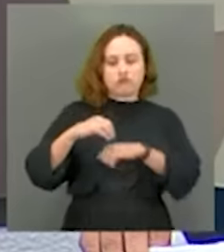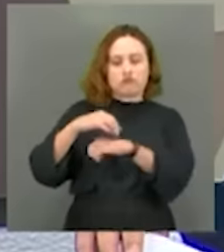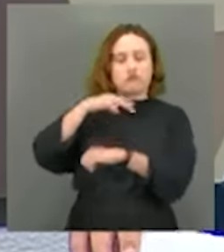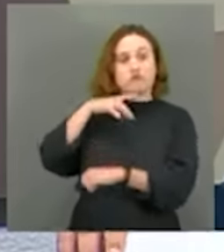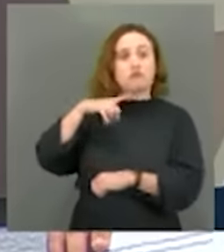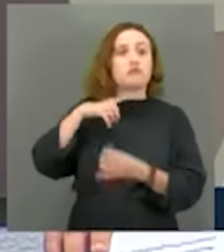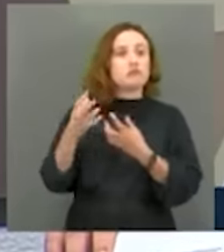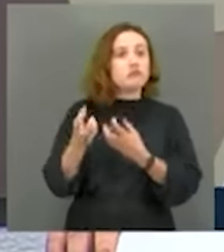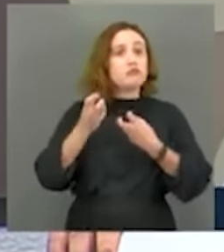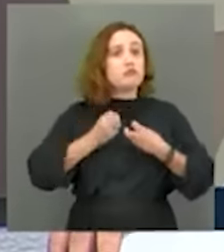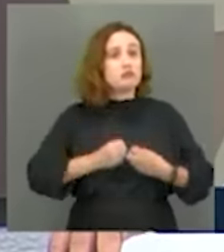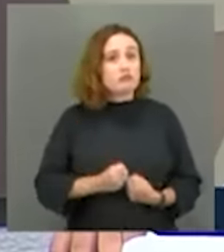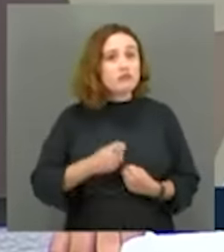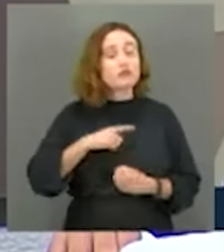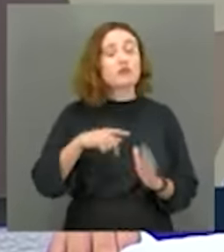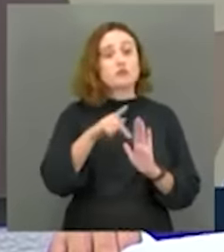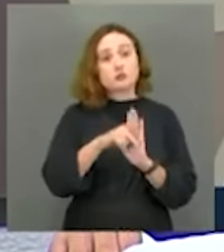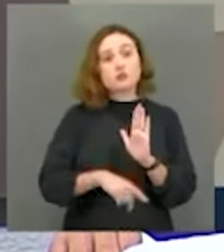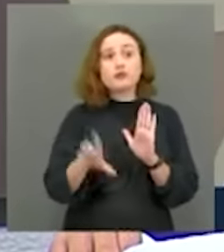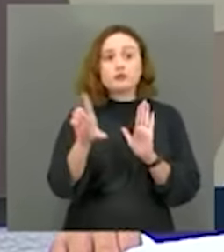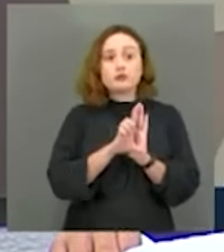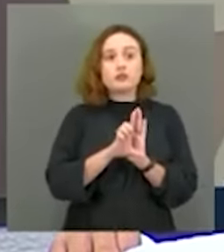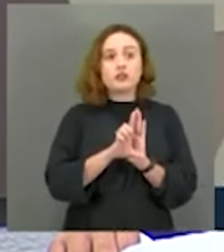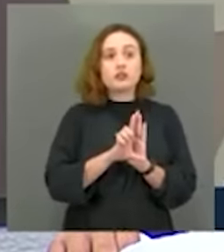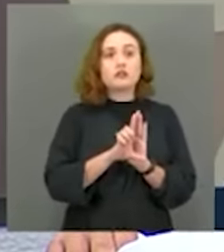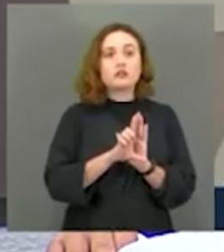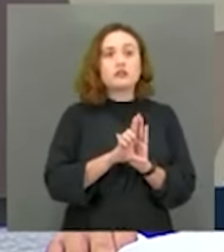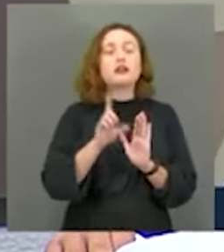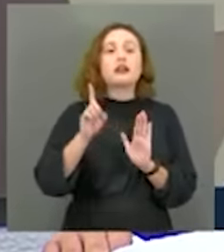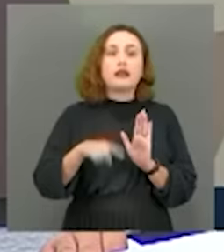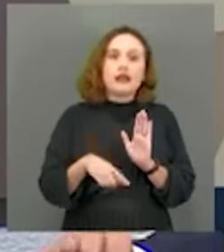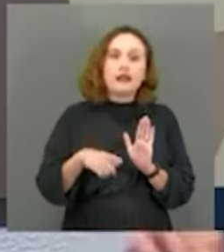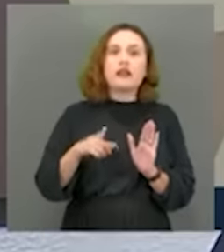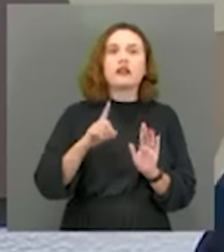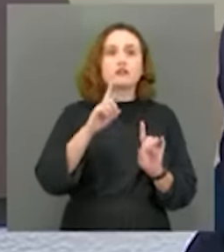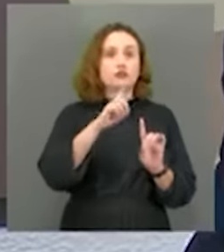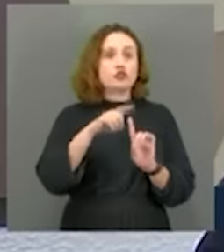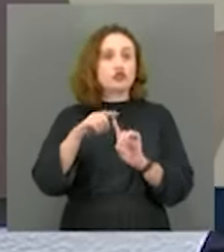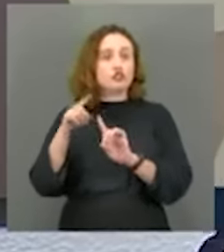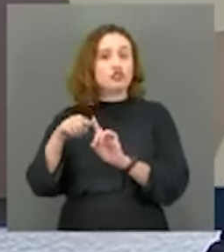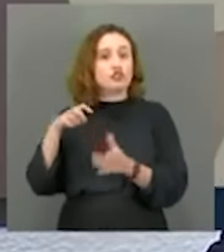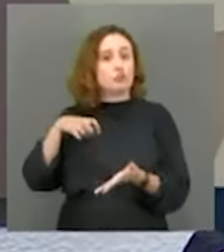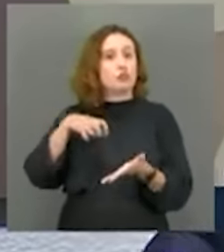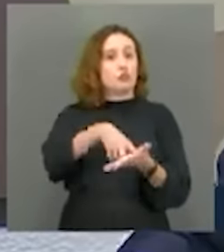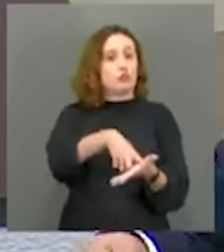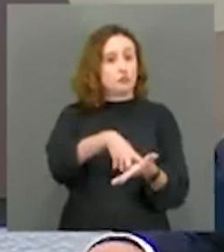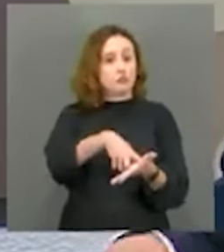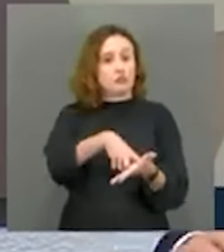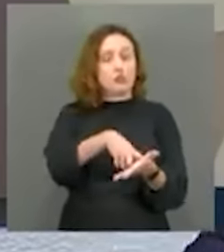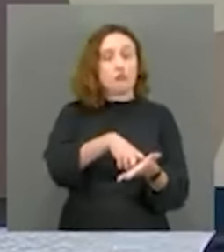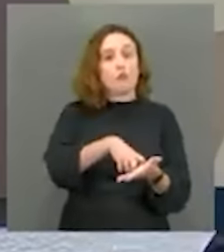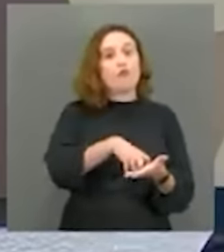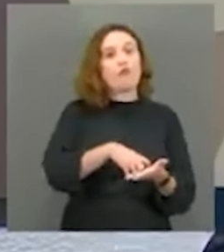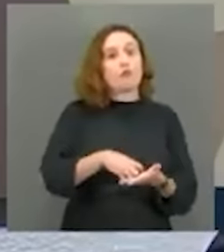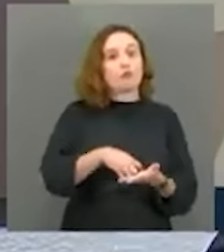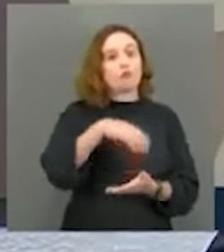acolhendo né o projeto de lei para ser na modalidade ação penal pública incondicionada Então feito